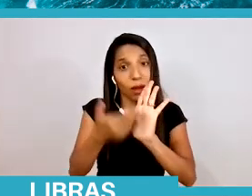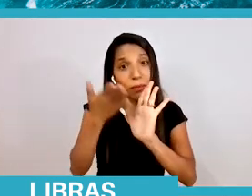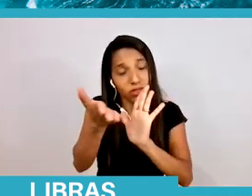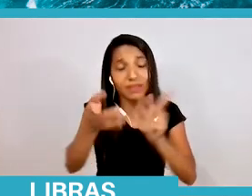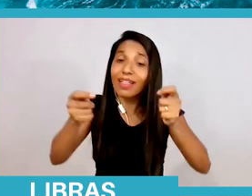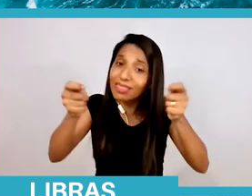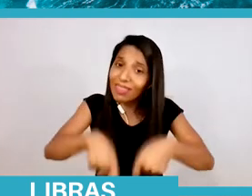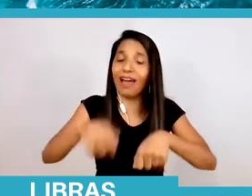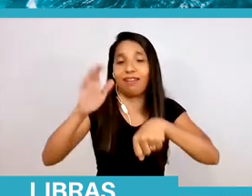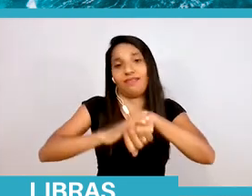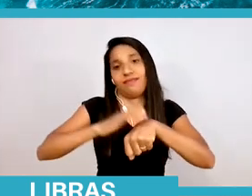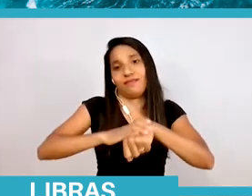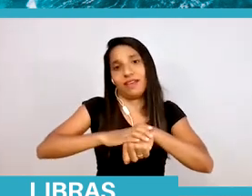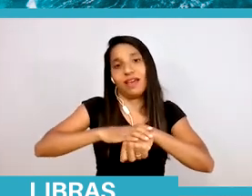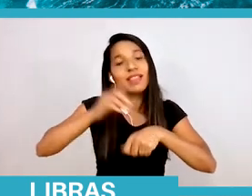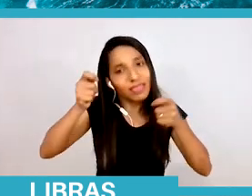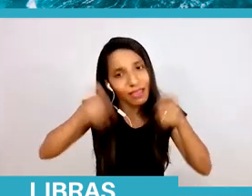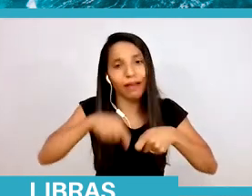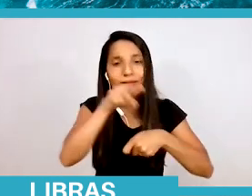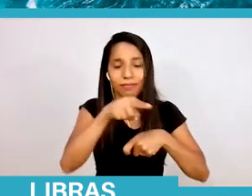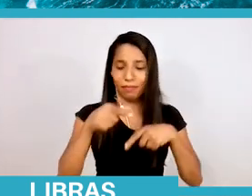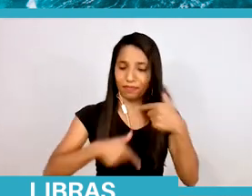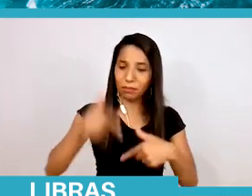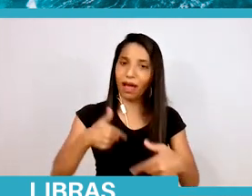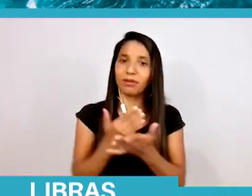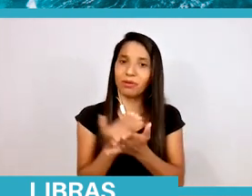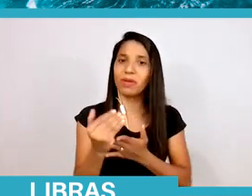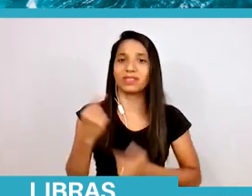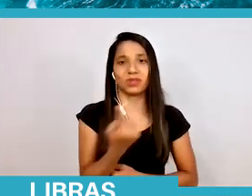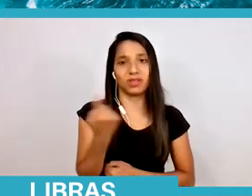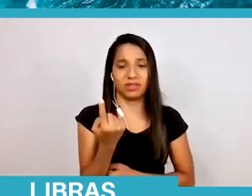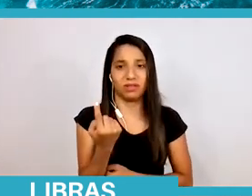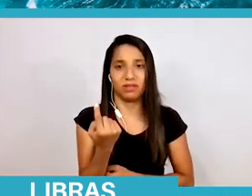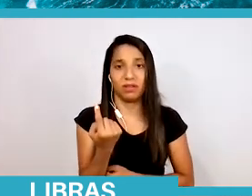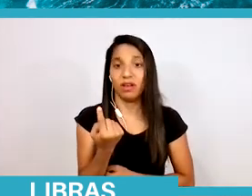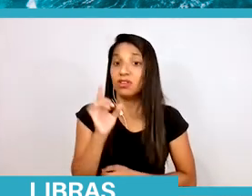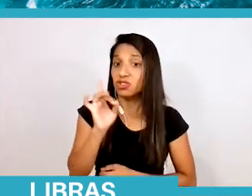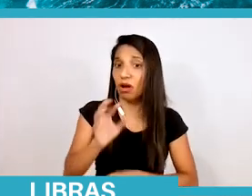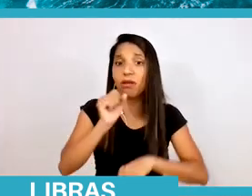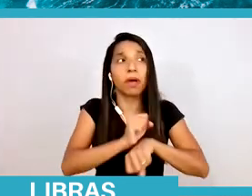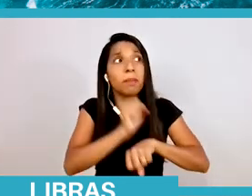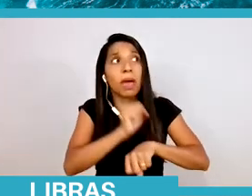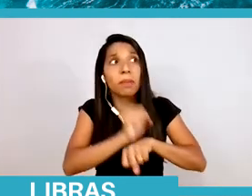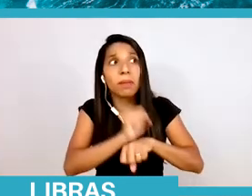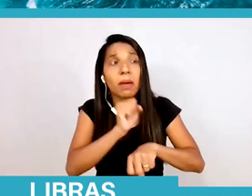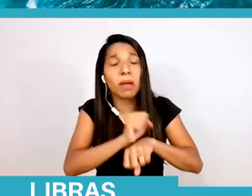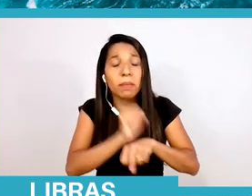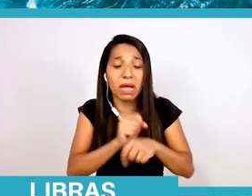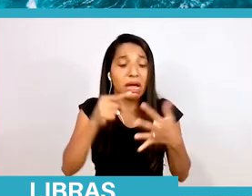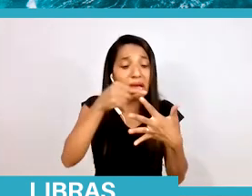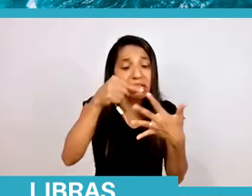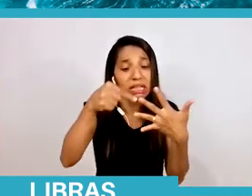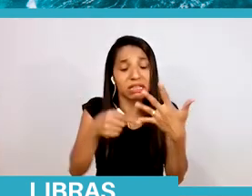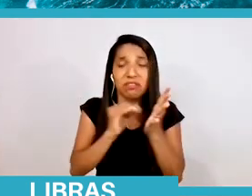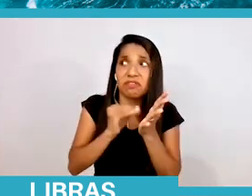tentando partir para a execução do que esperar ter todos os recursos necessários para criar uma empresa de sucesso, a